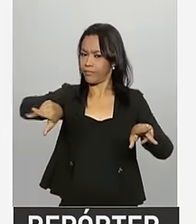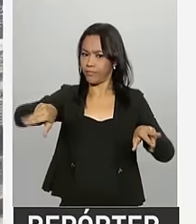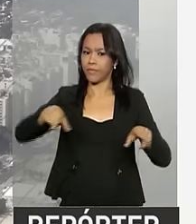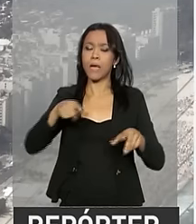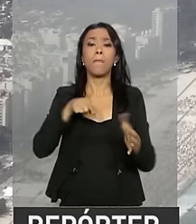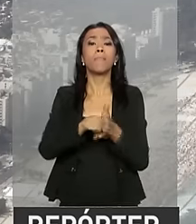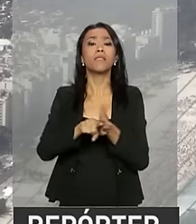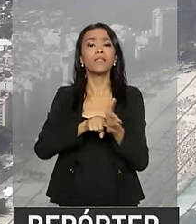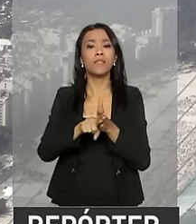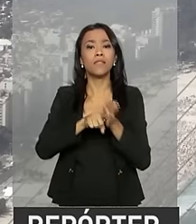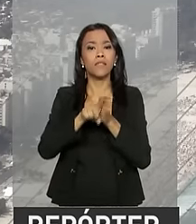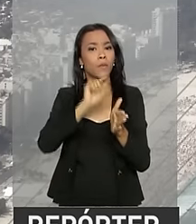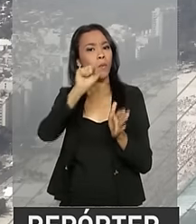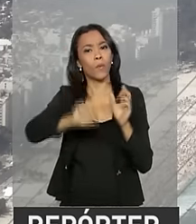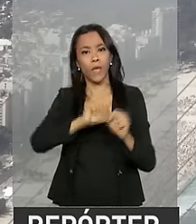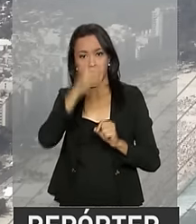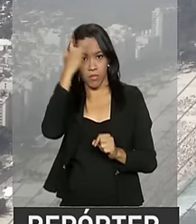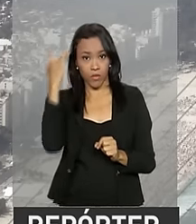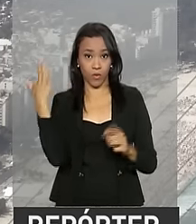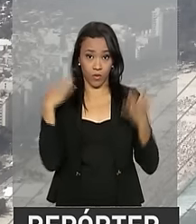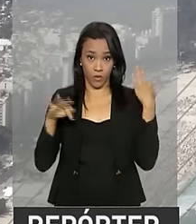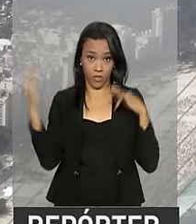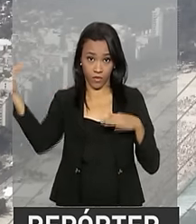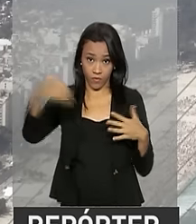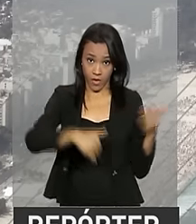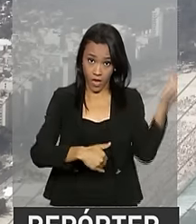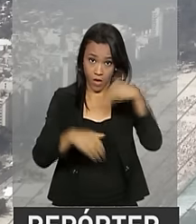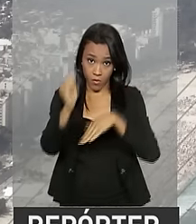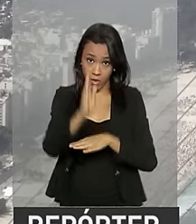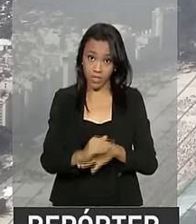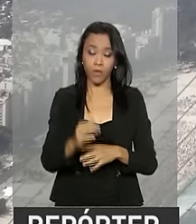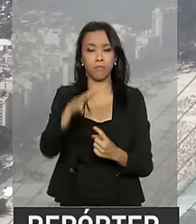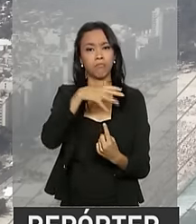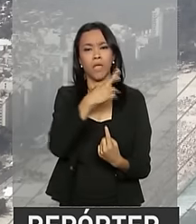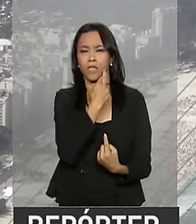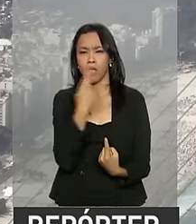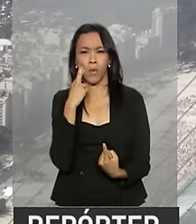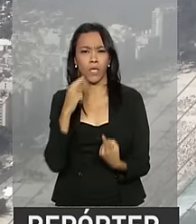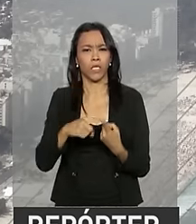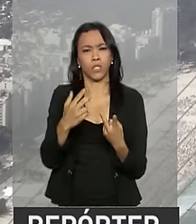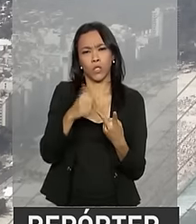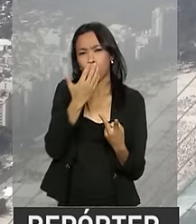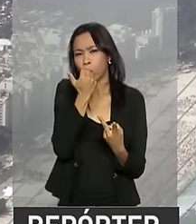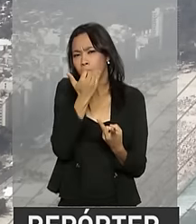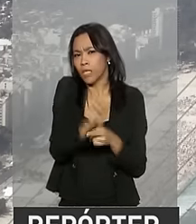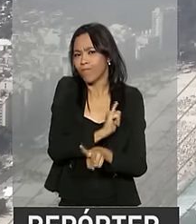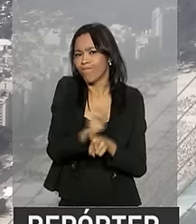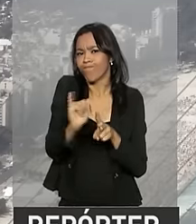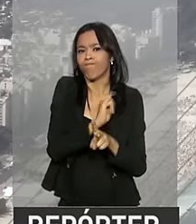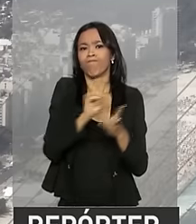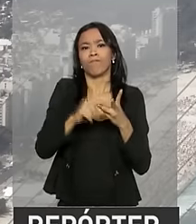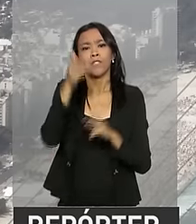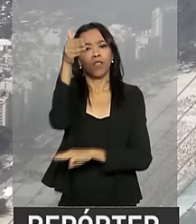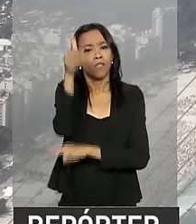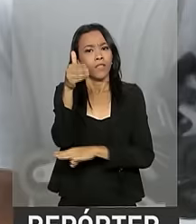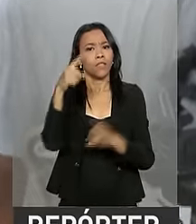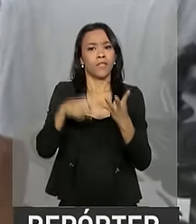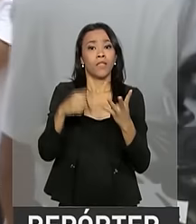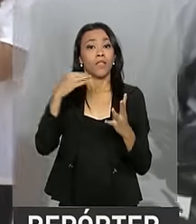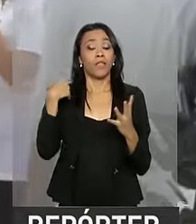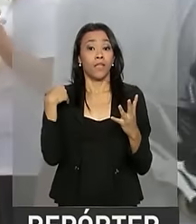n pesquisas os estrangeiros disseram estar satisfeitos com restaurantes gastronomia alojamento e diversão